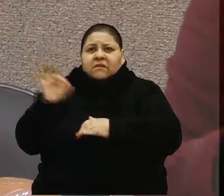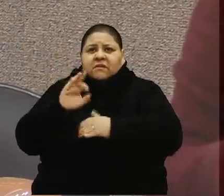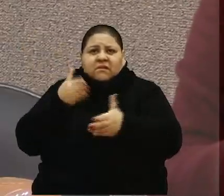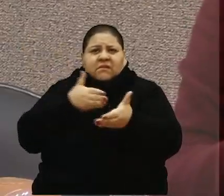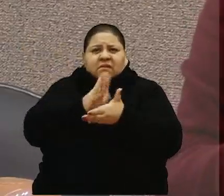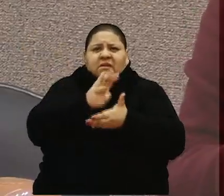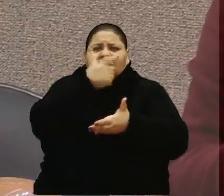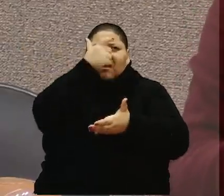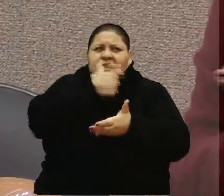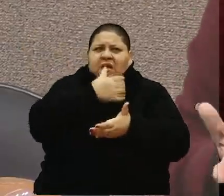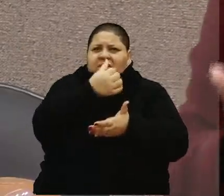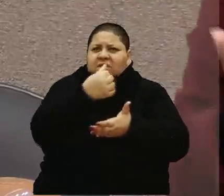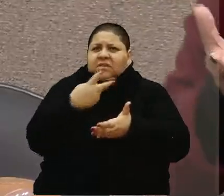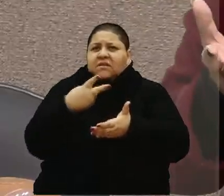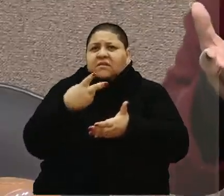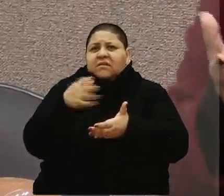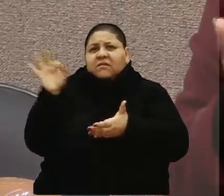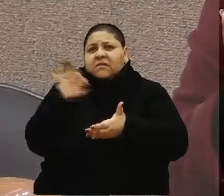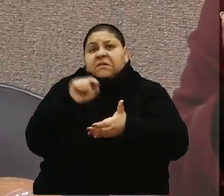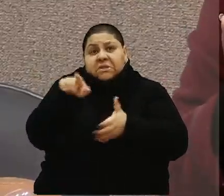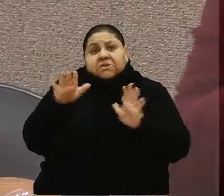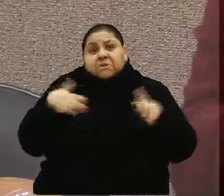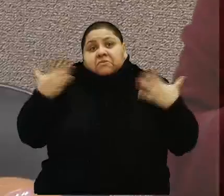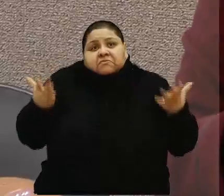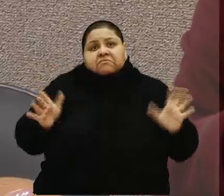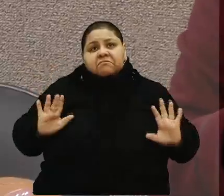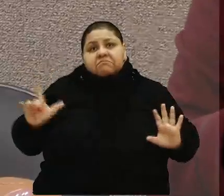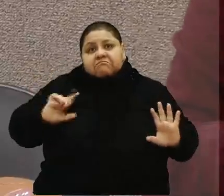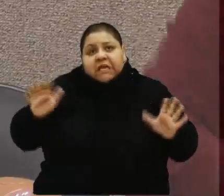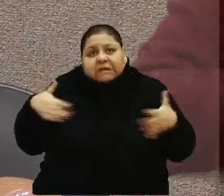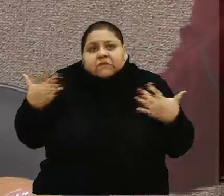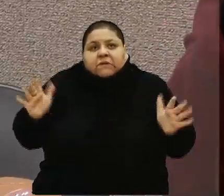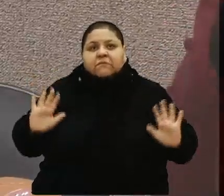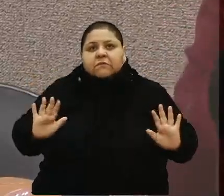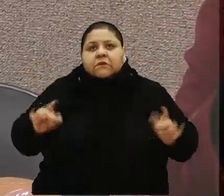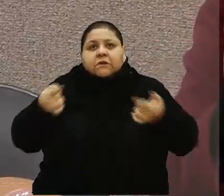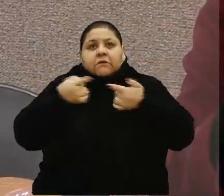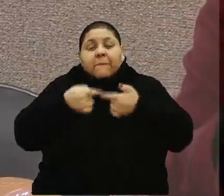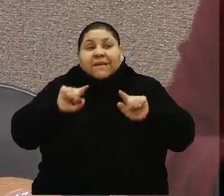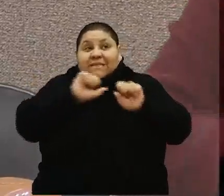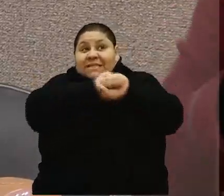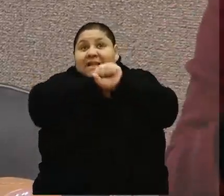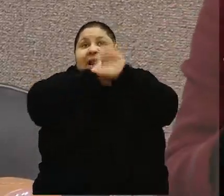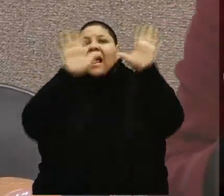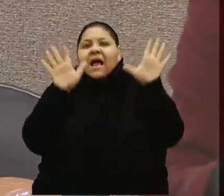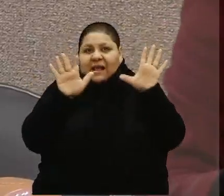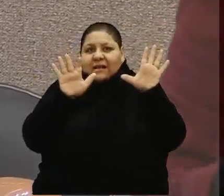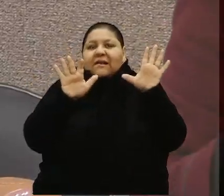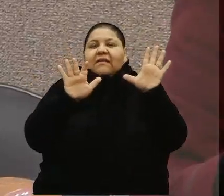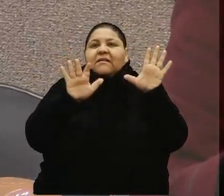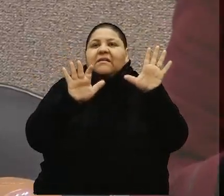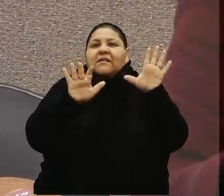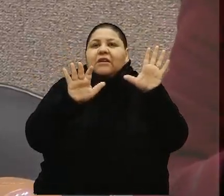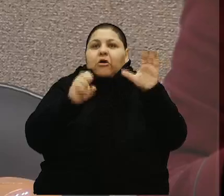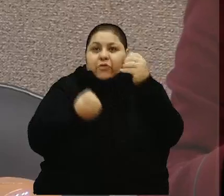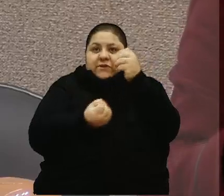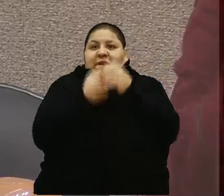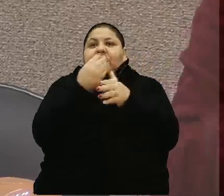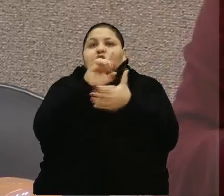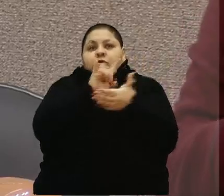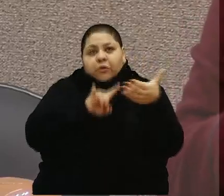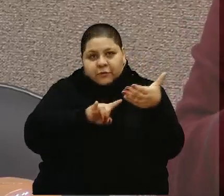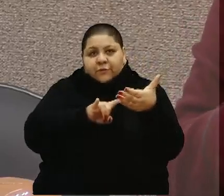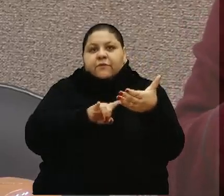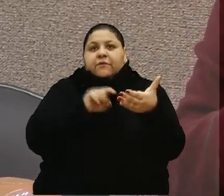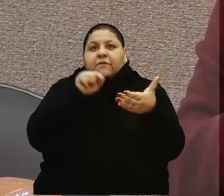acho que 62%. Isso assusta mesmo, tem que assustar. Mas deixou claro, né, pelos autores da moção, que